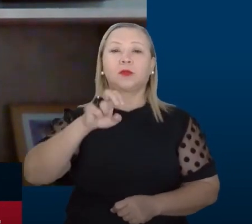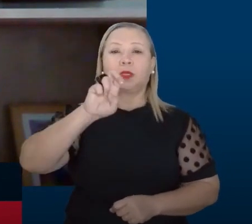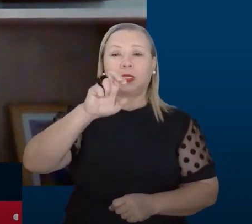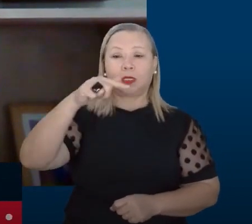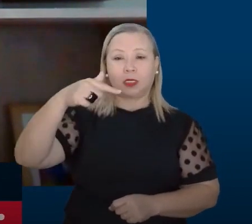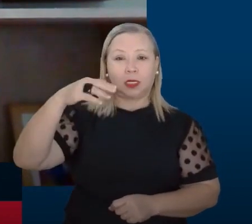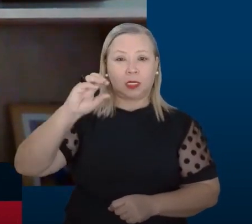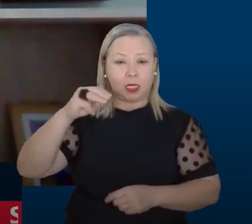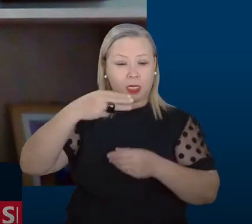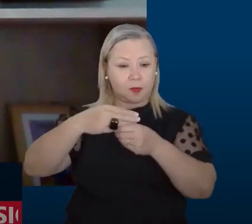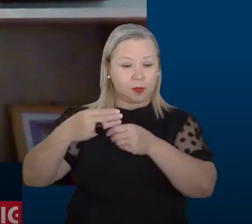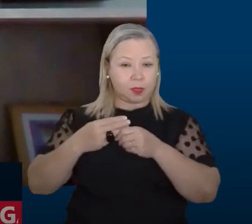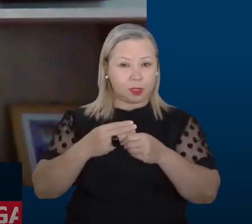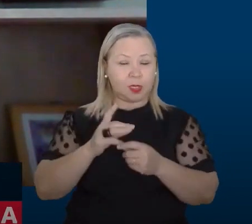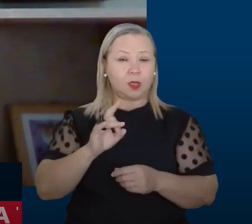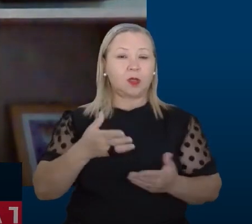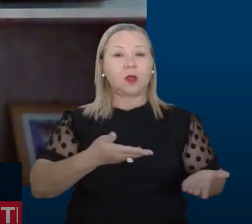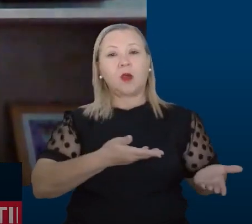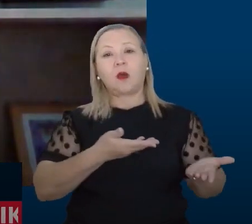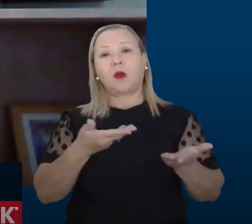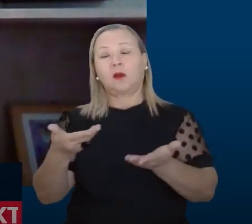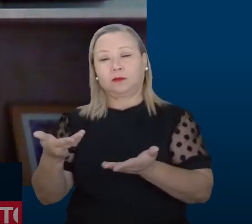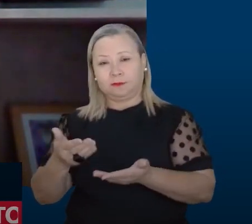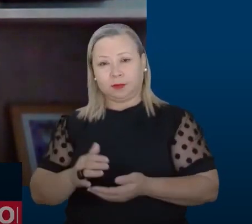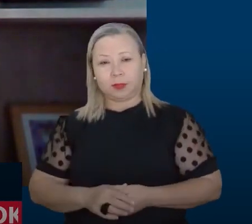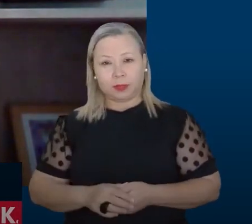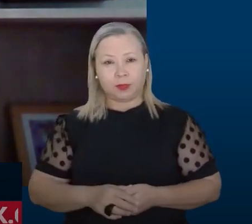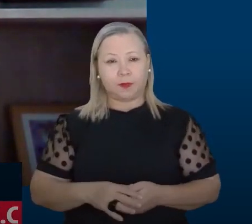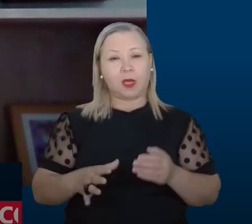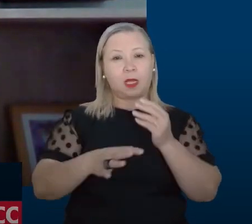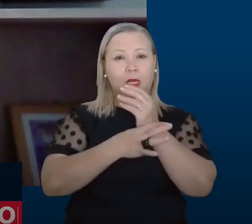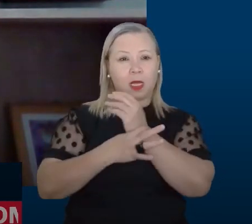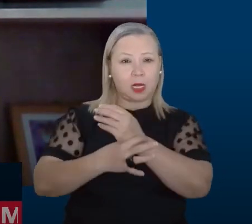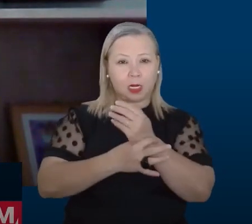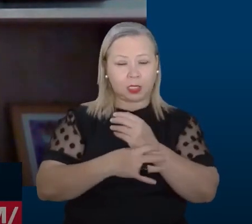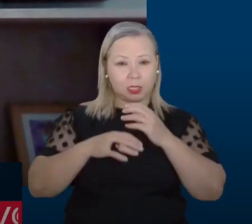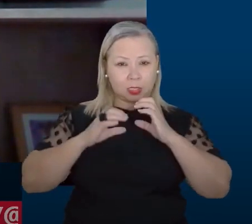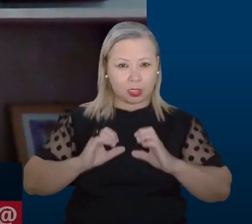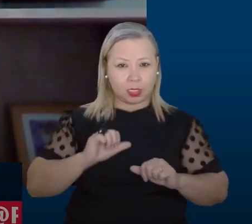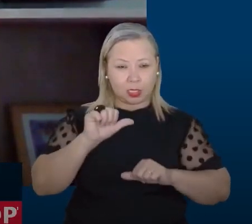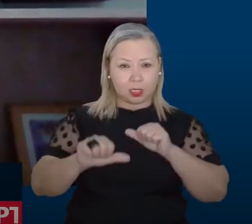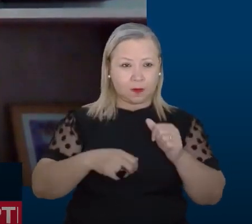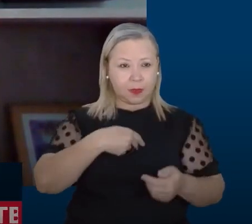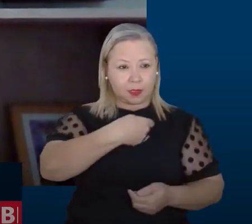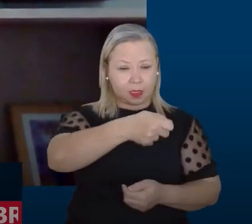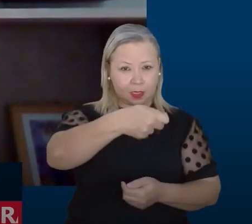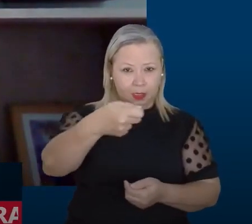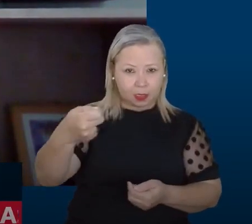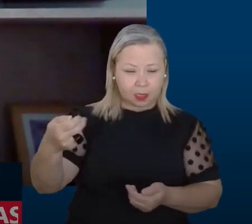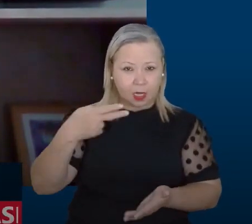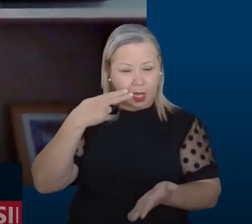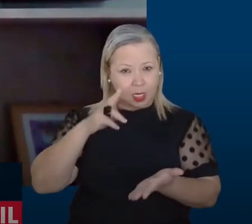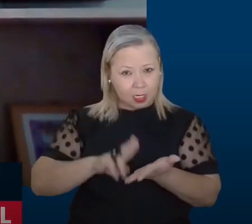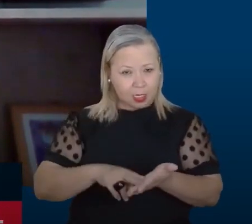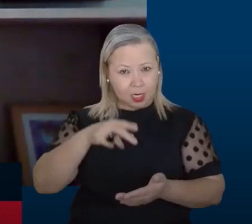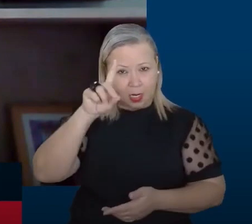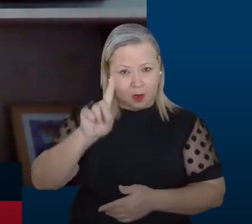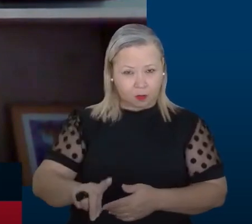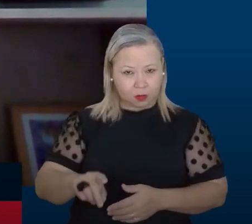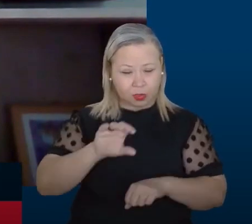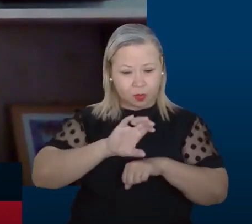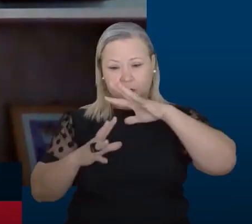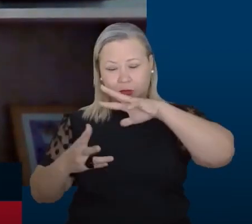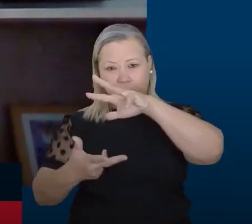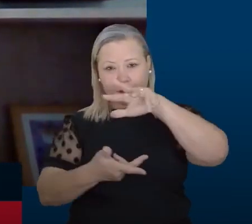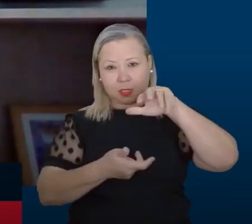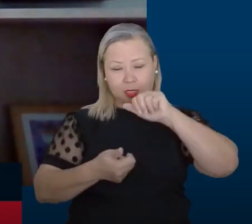municípios. E não só levando a garantia da cidadania através da entrega de correspondência, que é um direito constitucional garantido